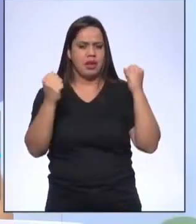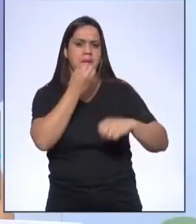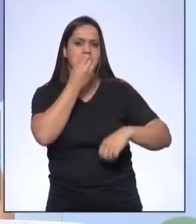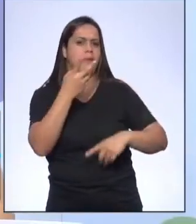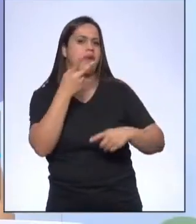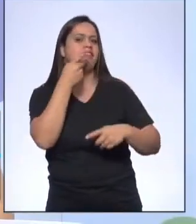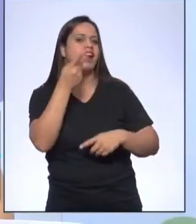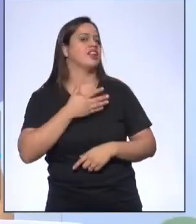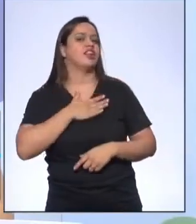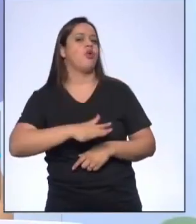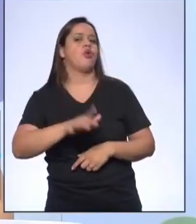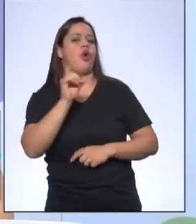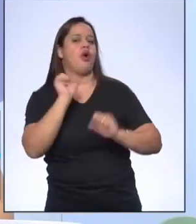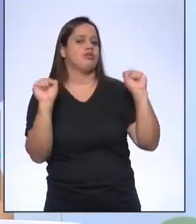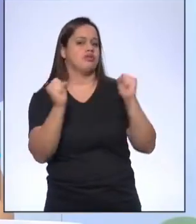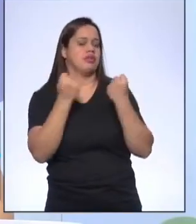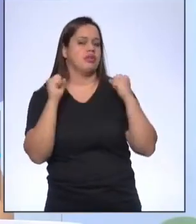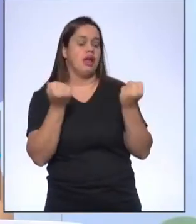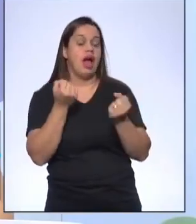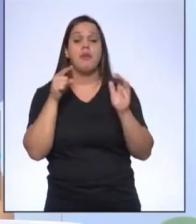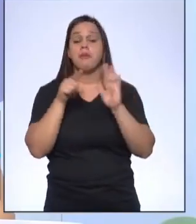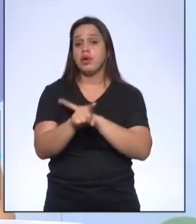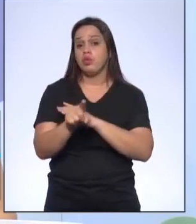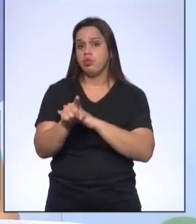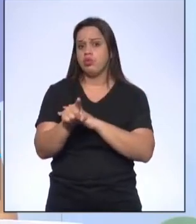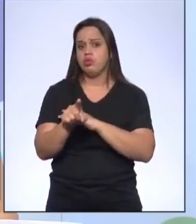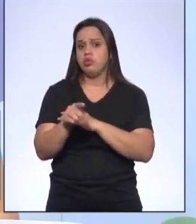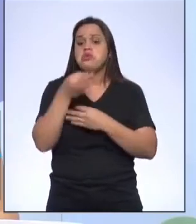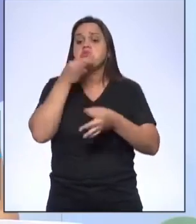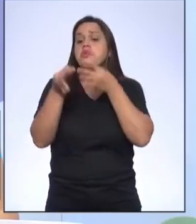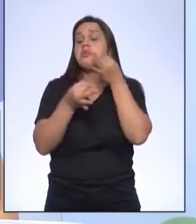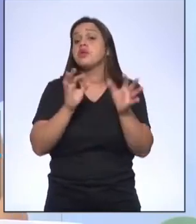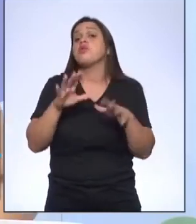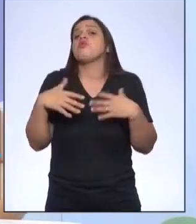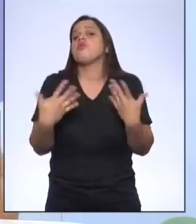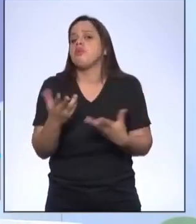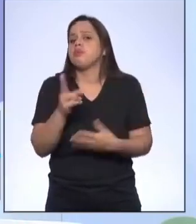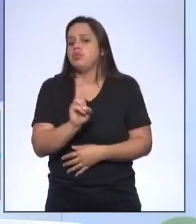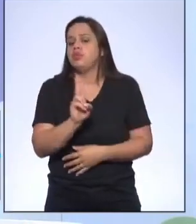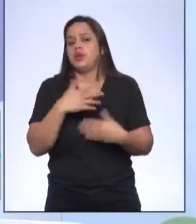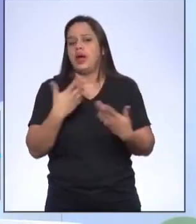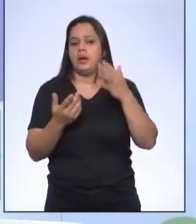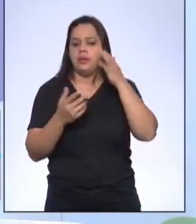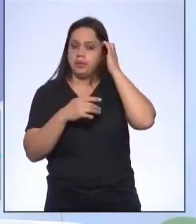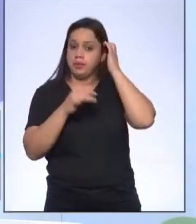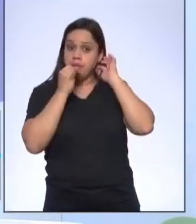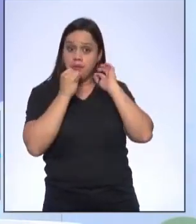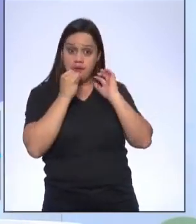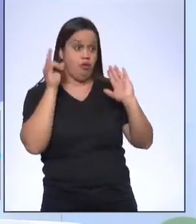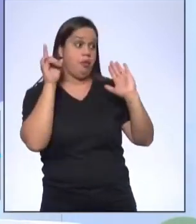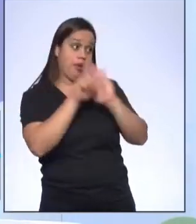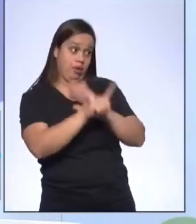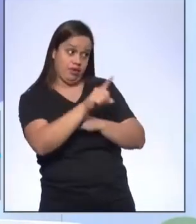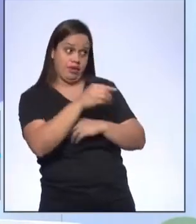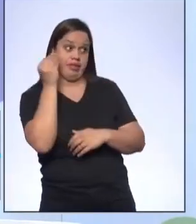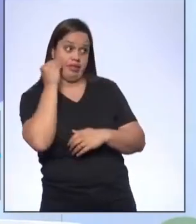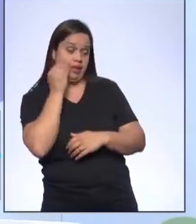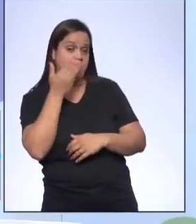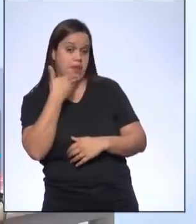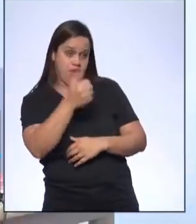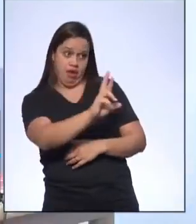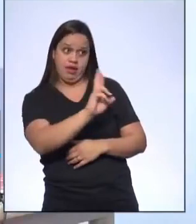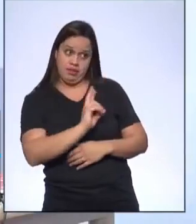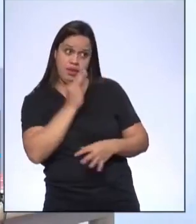física? Que tipo de argumento vocês acham que ela poderia falar? Por exemplo, vou perguntar de novo e você tenta melhorar esse argumento aí, Ai,